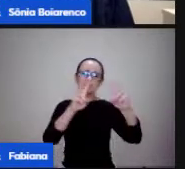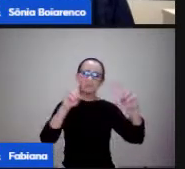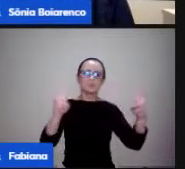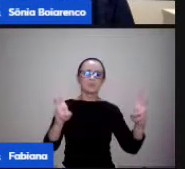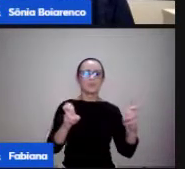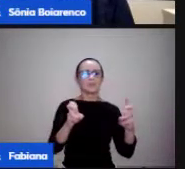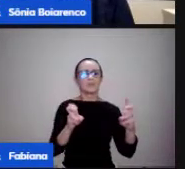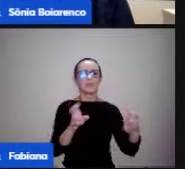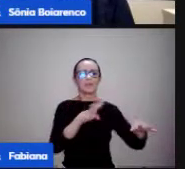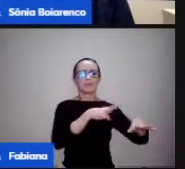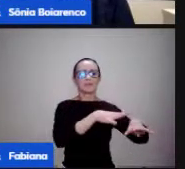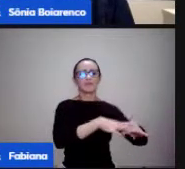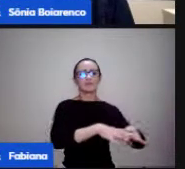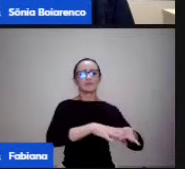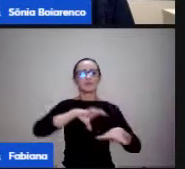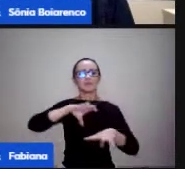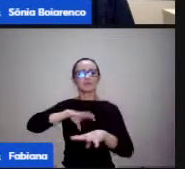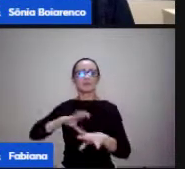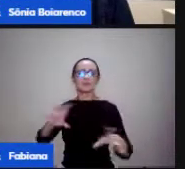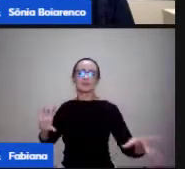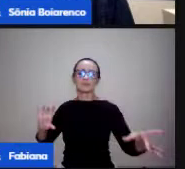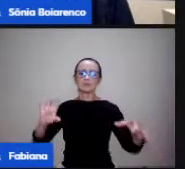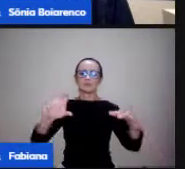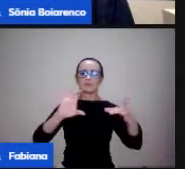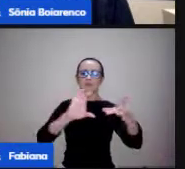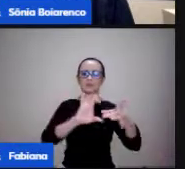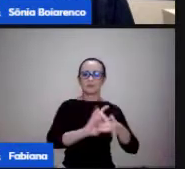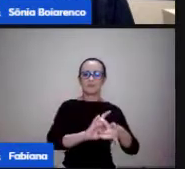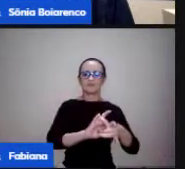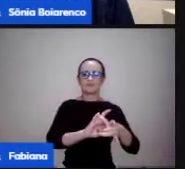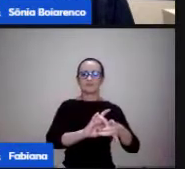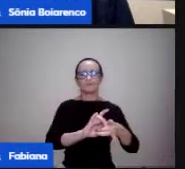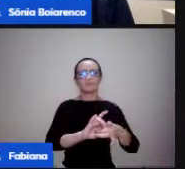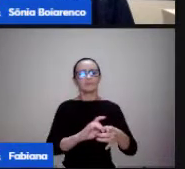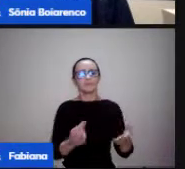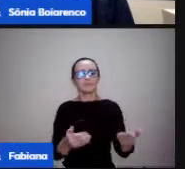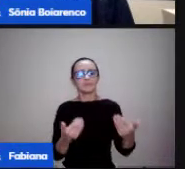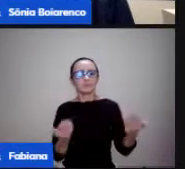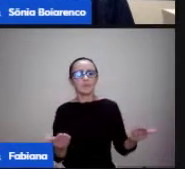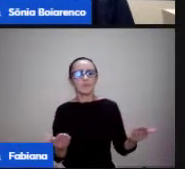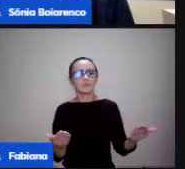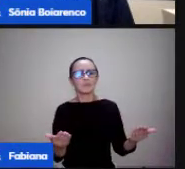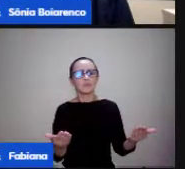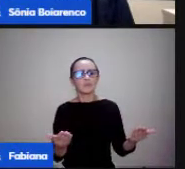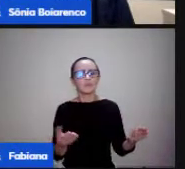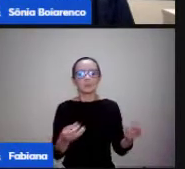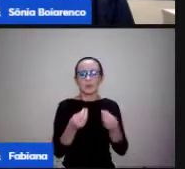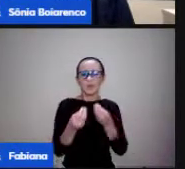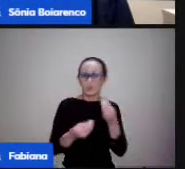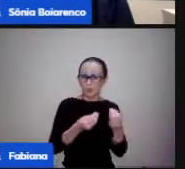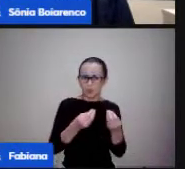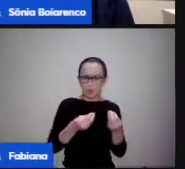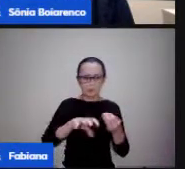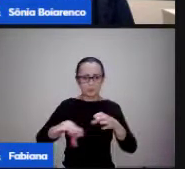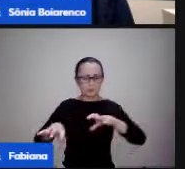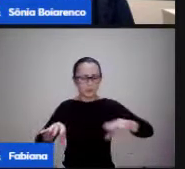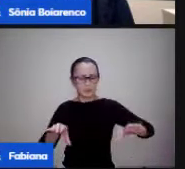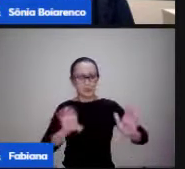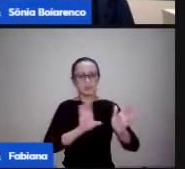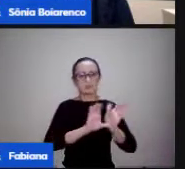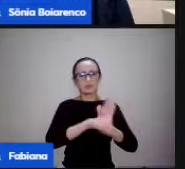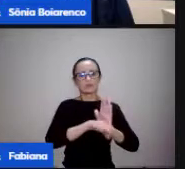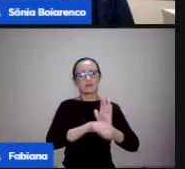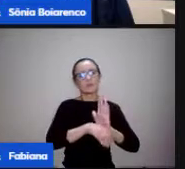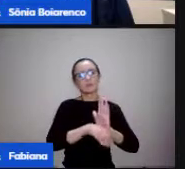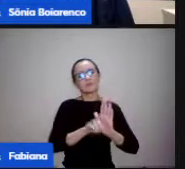áreas. Mas aqui nós trouxemos uma compreensão um pouco separada dos conceitos, para depois a gente trazer